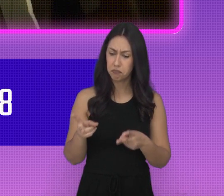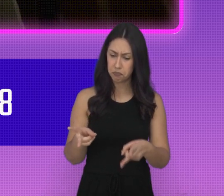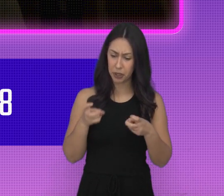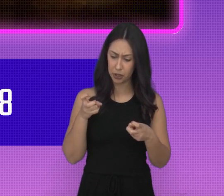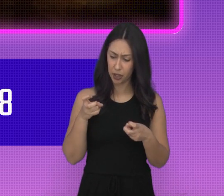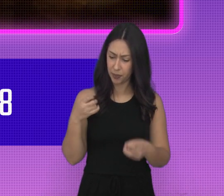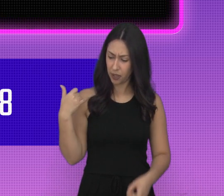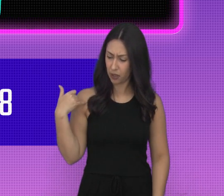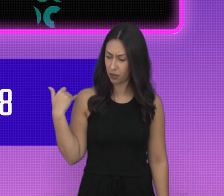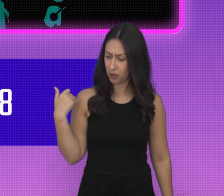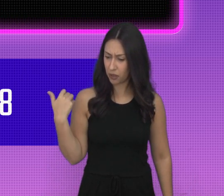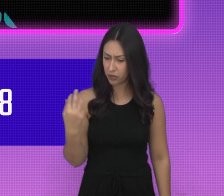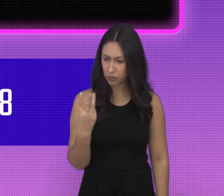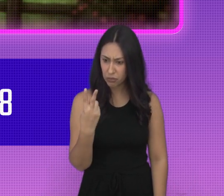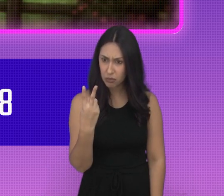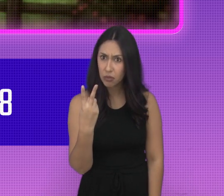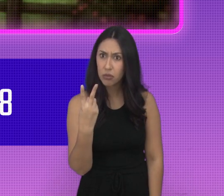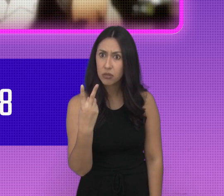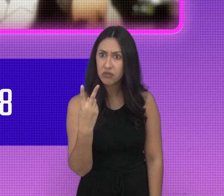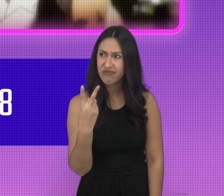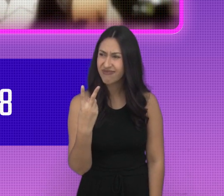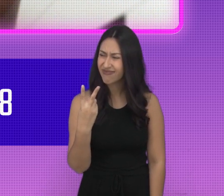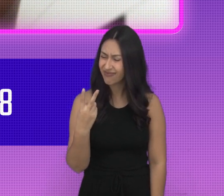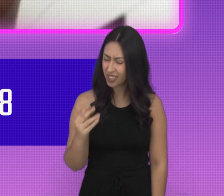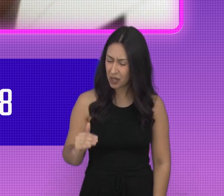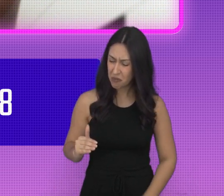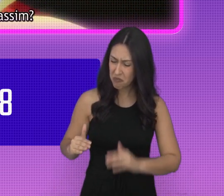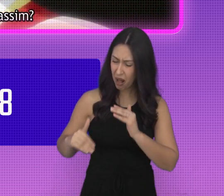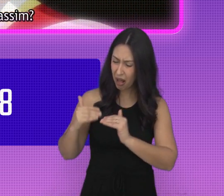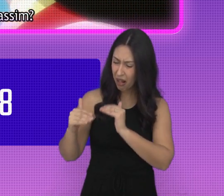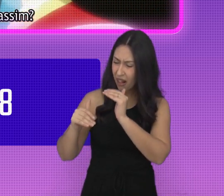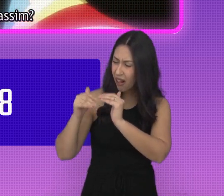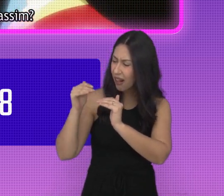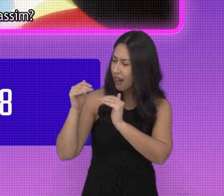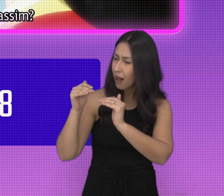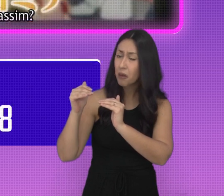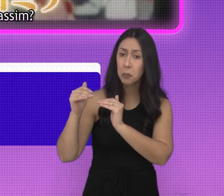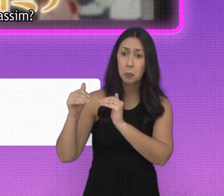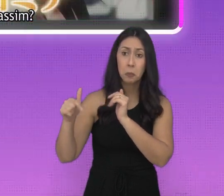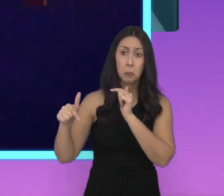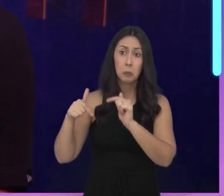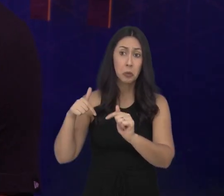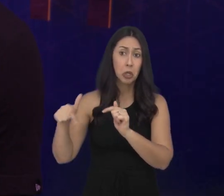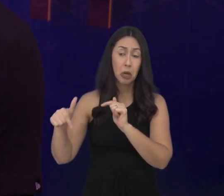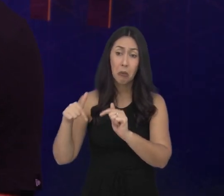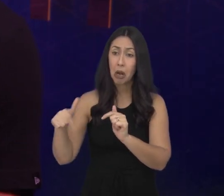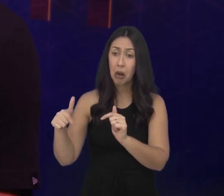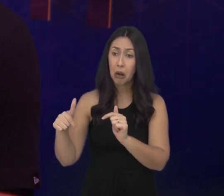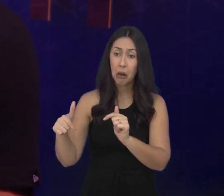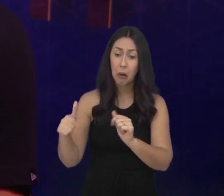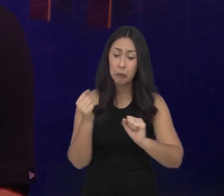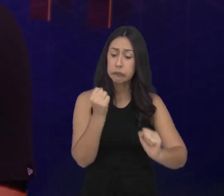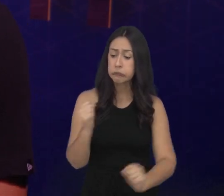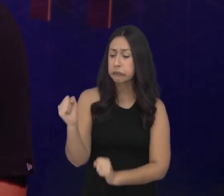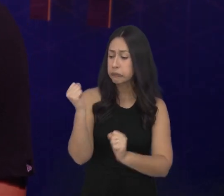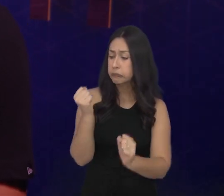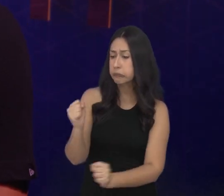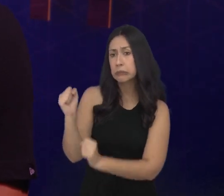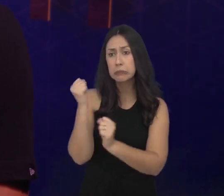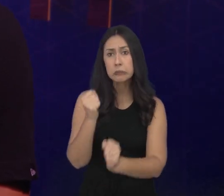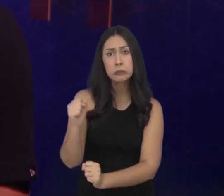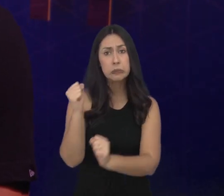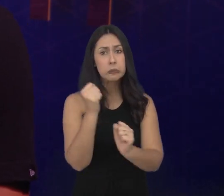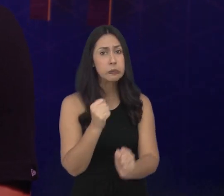de que ele tá com 32 anos e ele não chegou muito longe na vida. Ele trabalha no departamento de limpeza